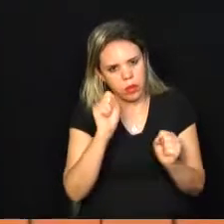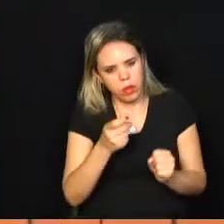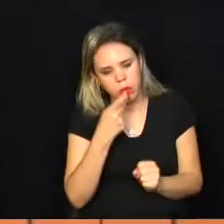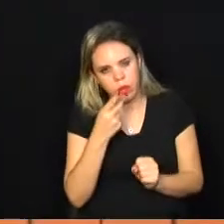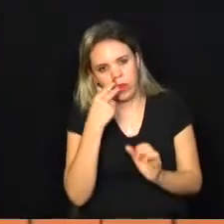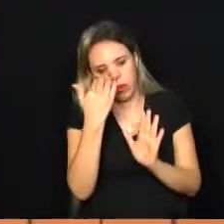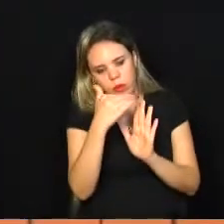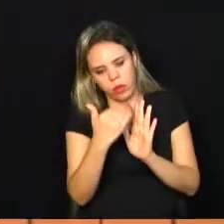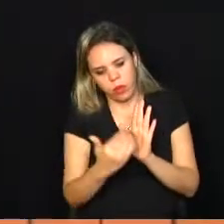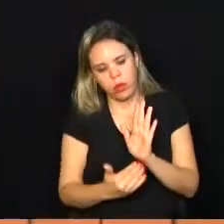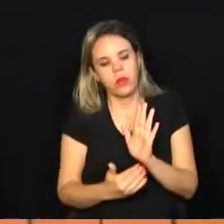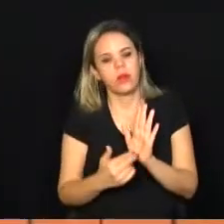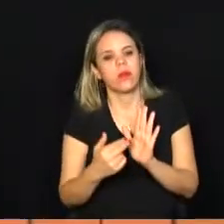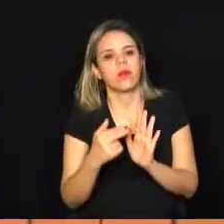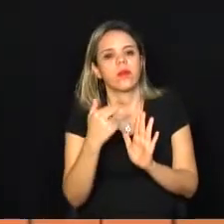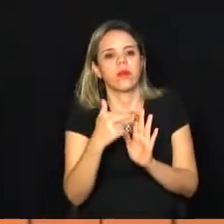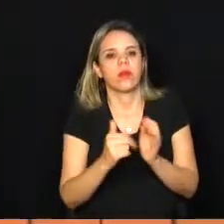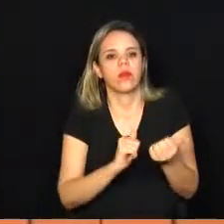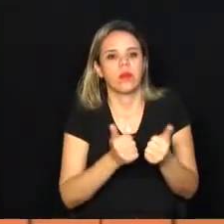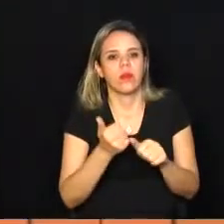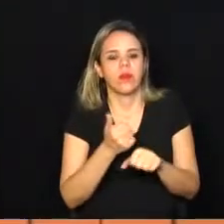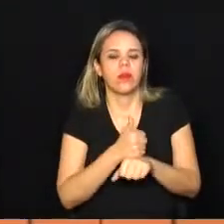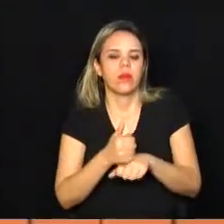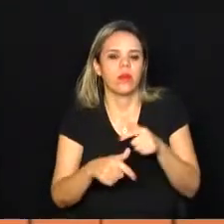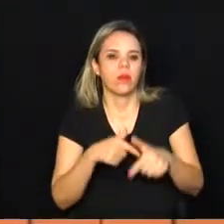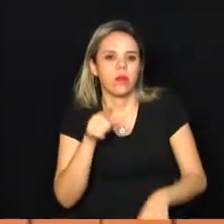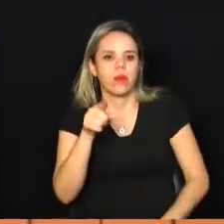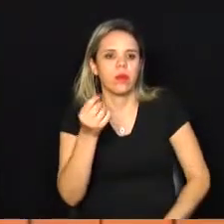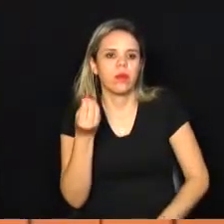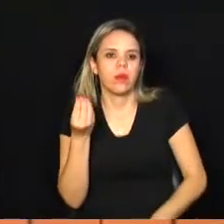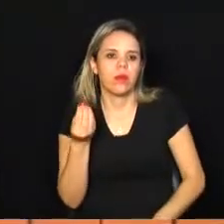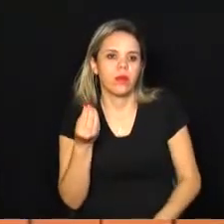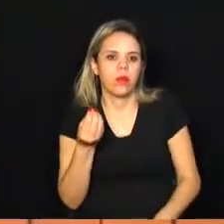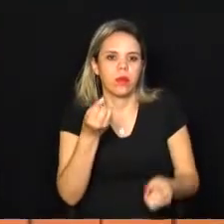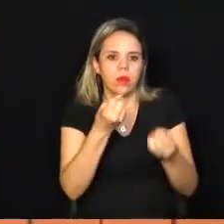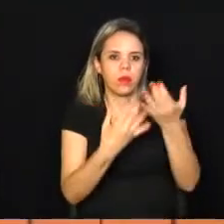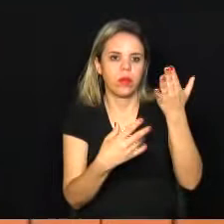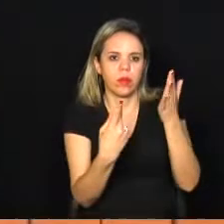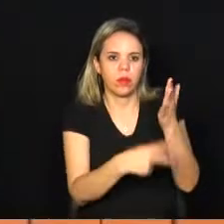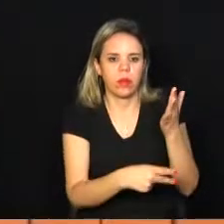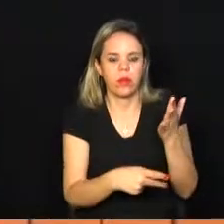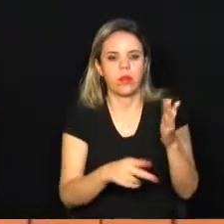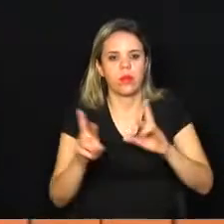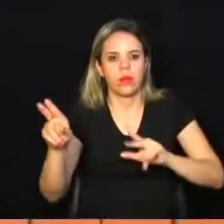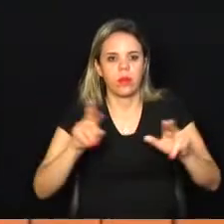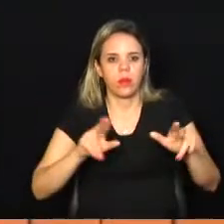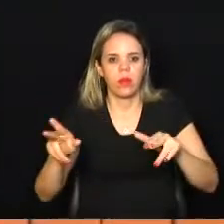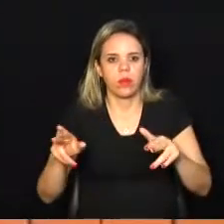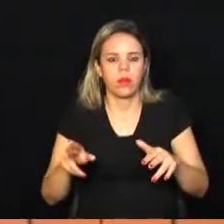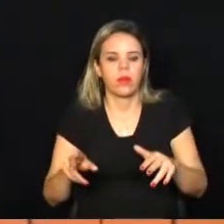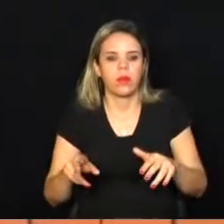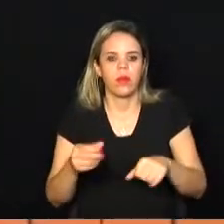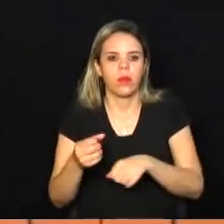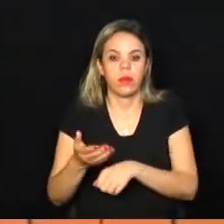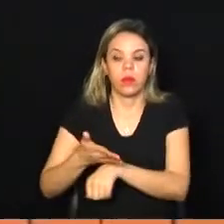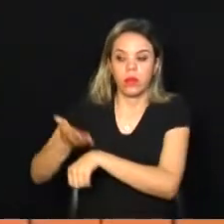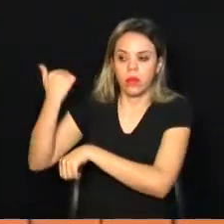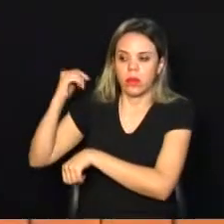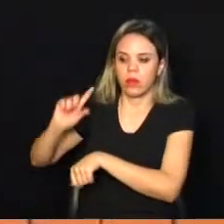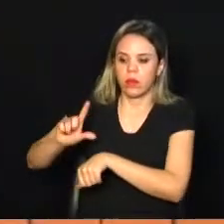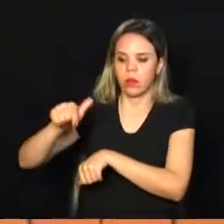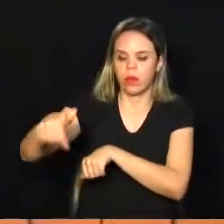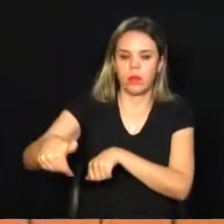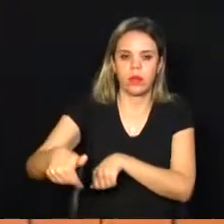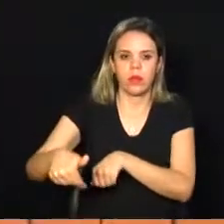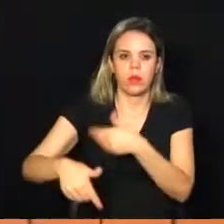alguns atletas que você trabalhou e de que maneira o relato deles, das diferenças, né, de antes e depois